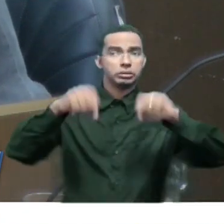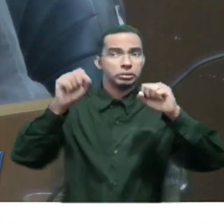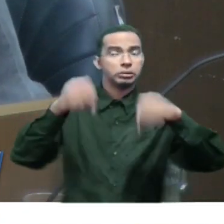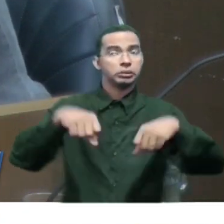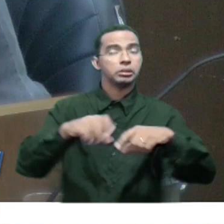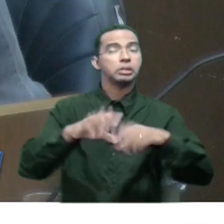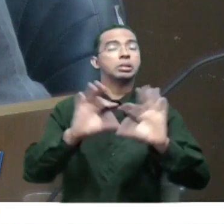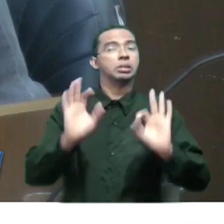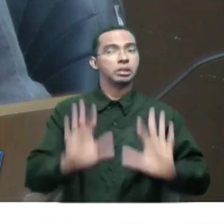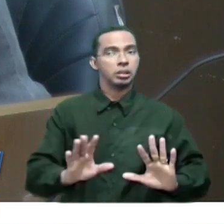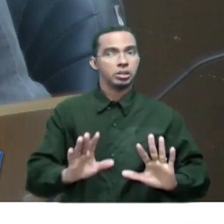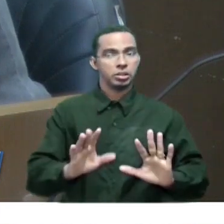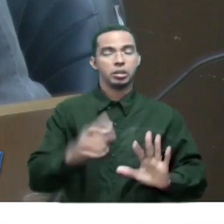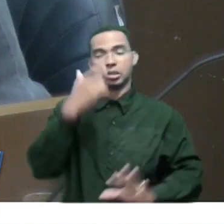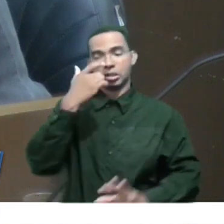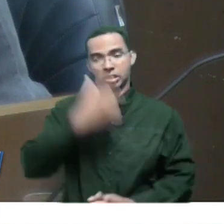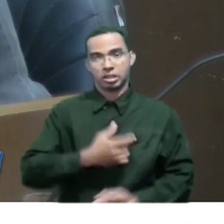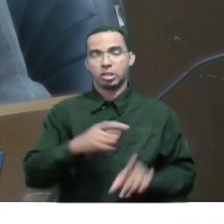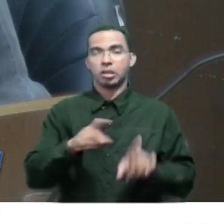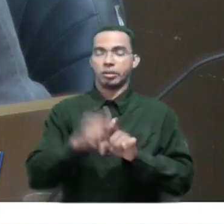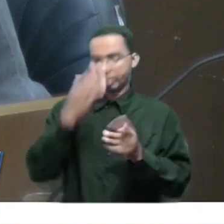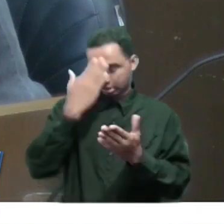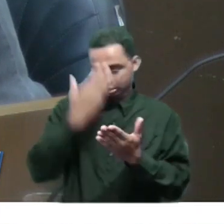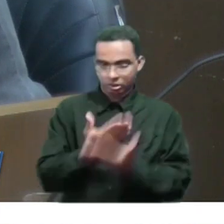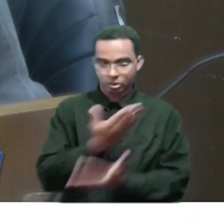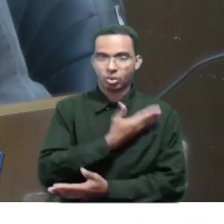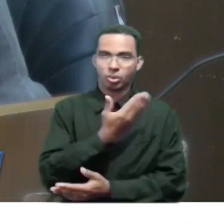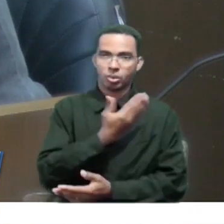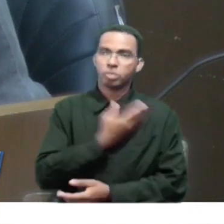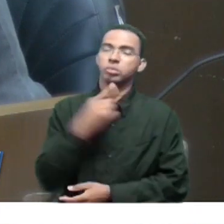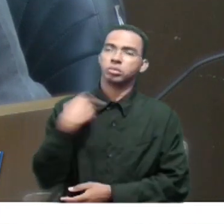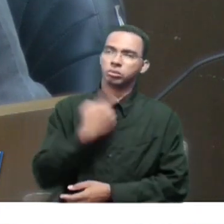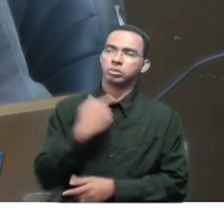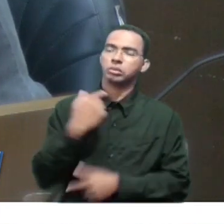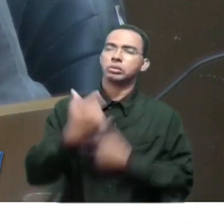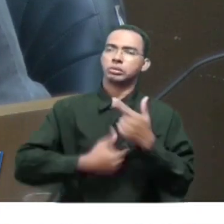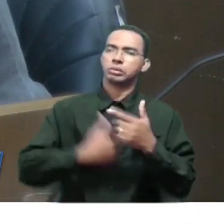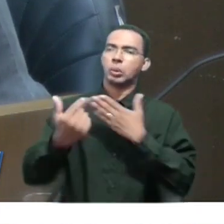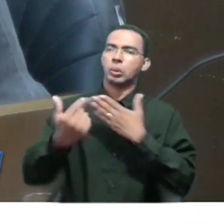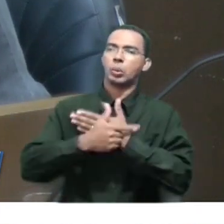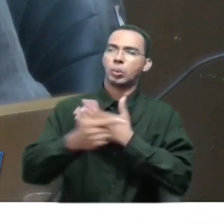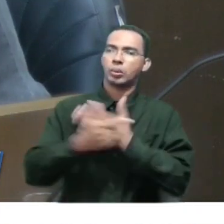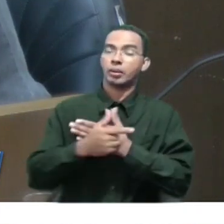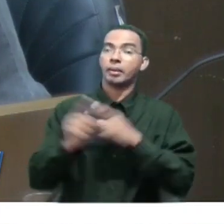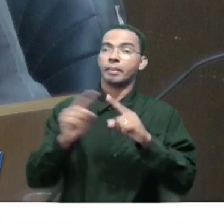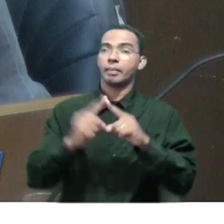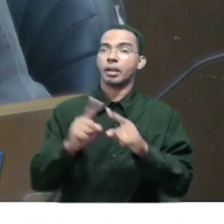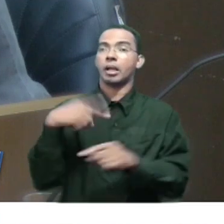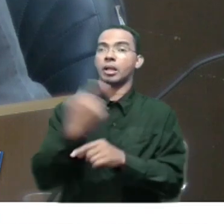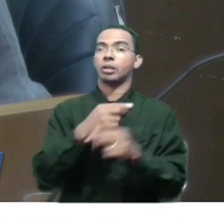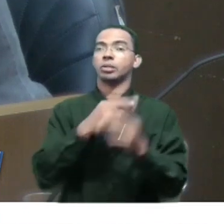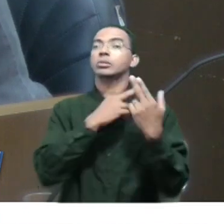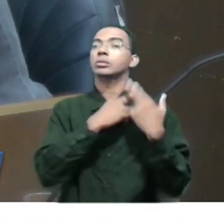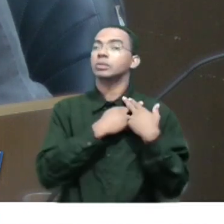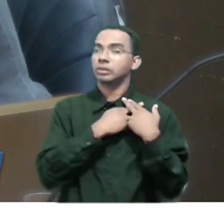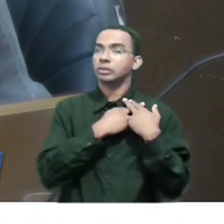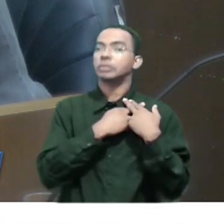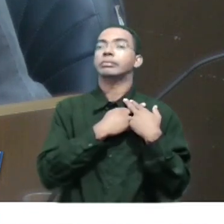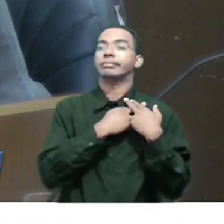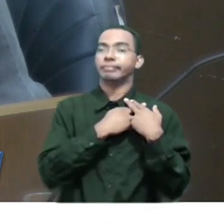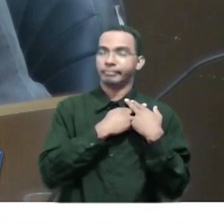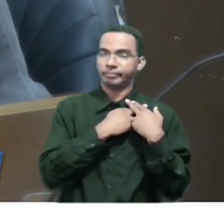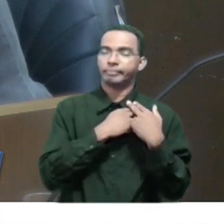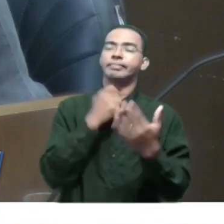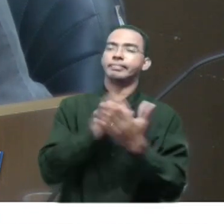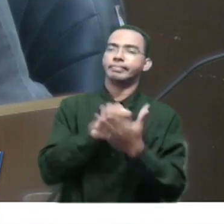assim, eu e os meus colegas aqui, nós exercemos o nosso papel, o que cabe a nós. Nós